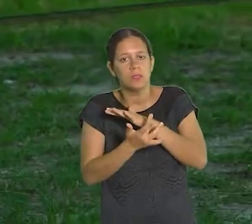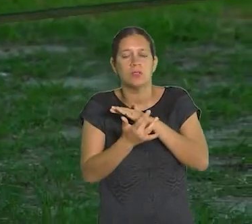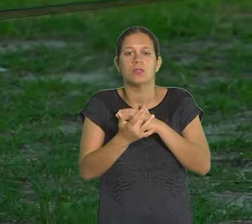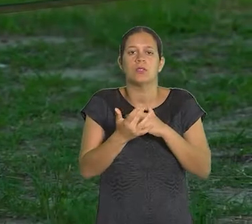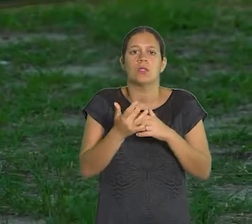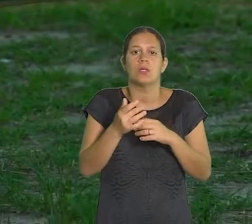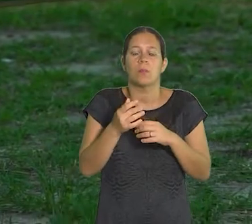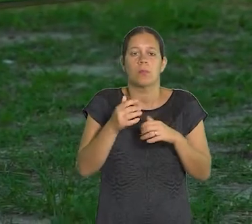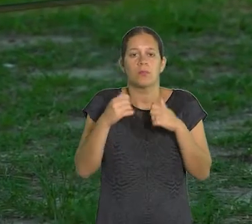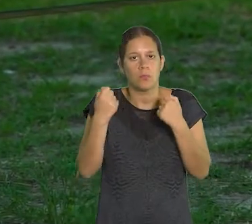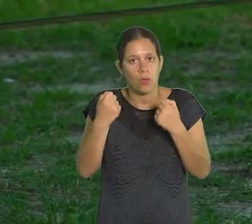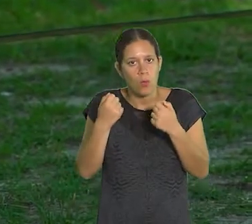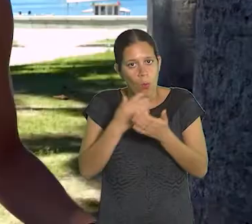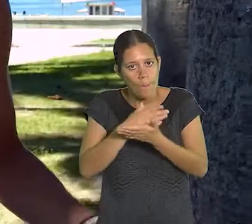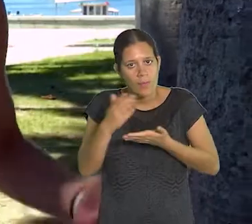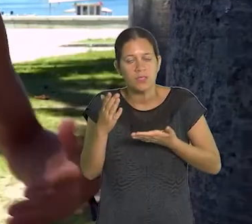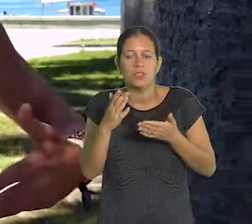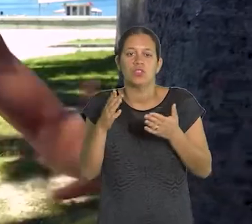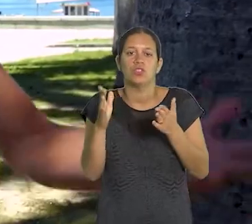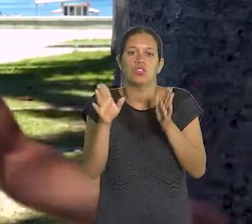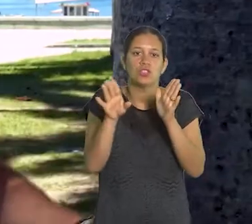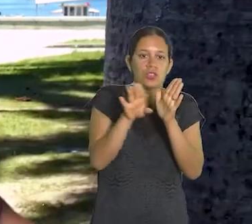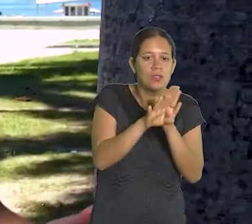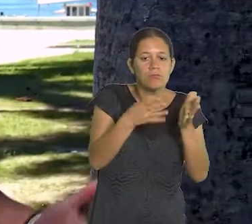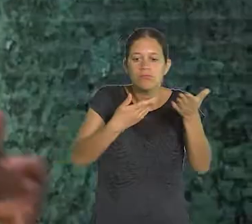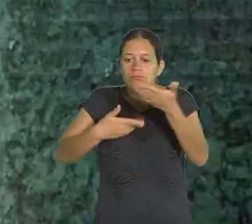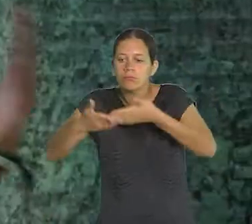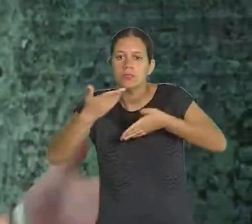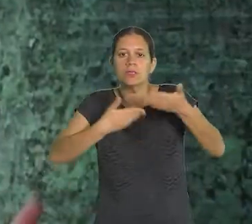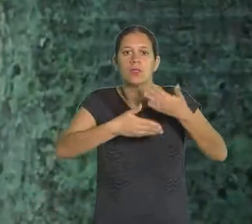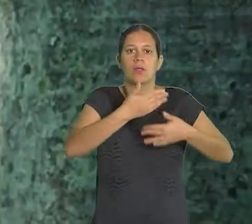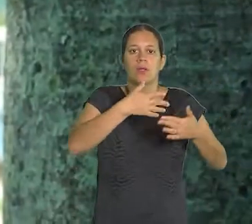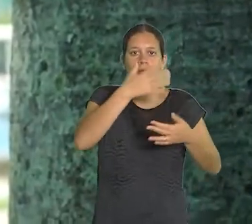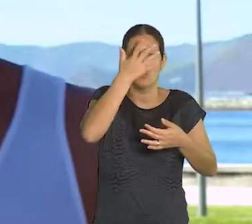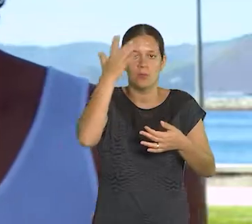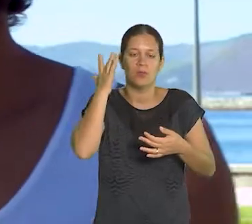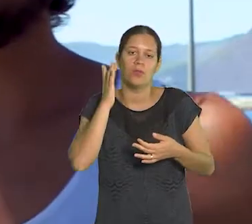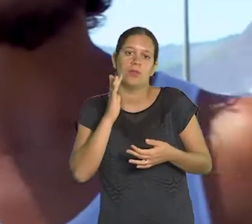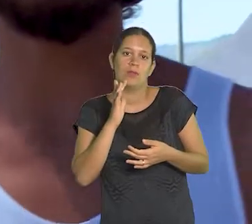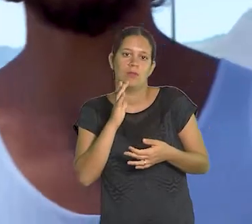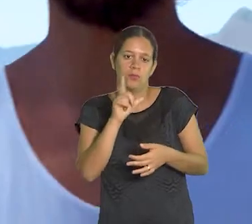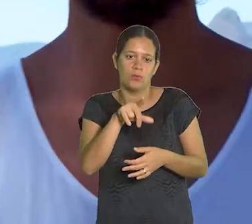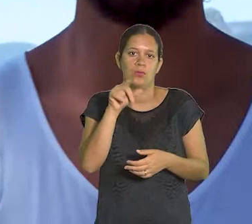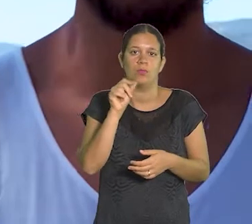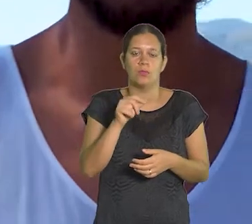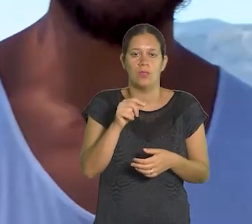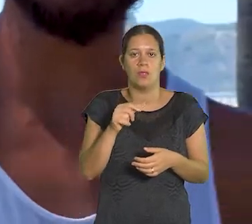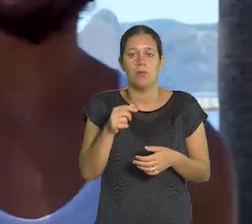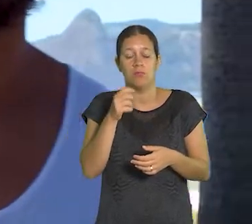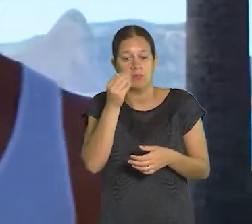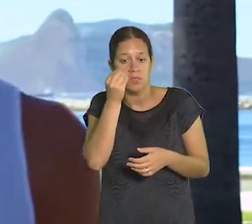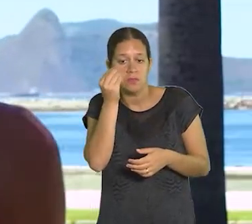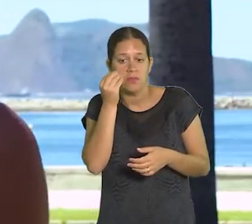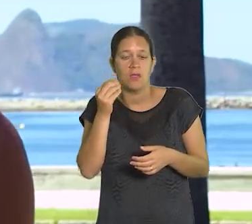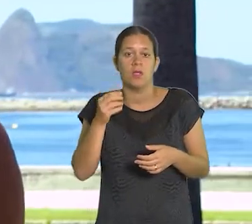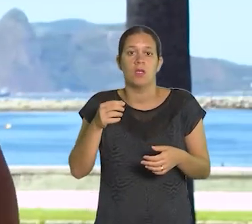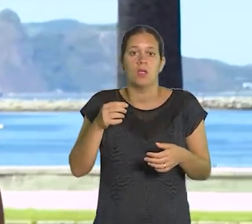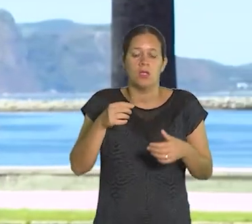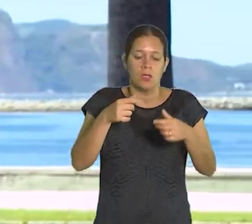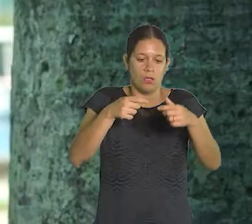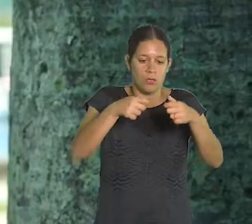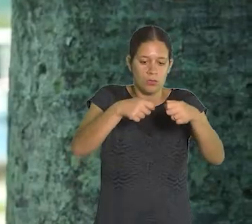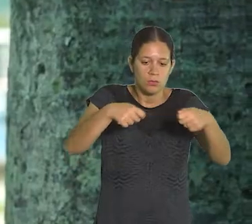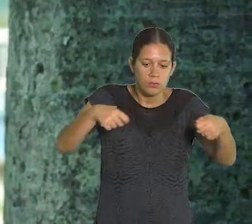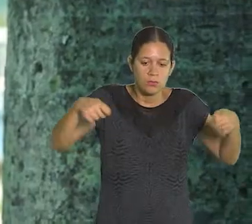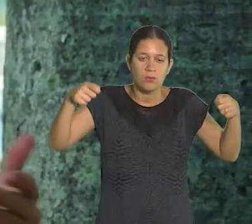mídias sociais. Escolhendo essas pessoas, a gente começa a chegar no lugar e interagir com o lugar. A gente precisa prestar atenção se os slacklines não estão cruzando